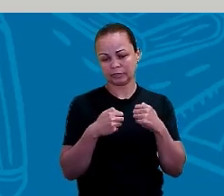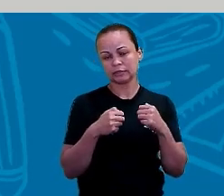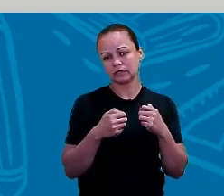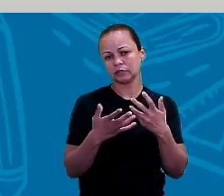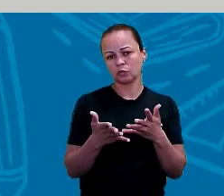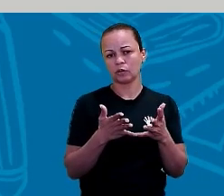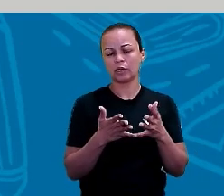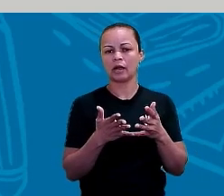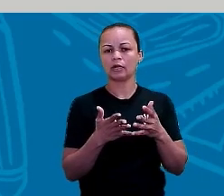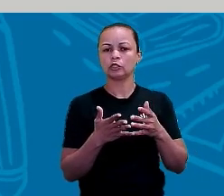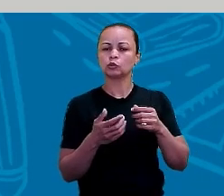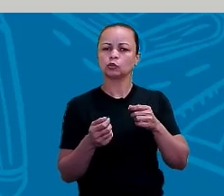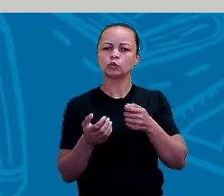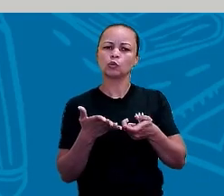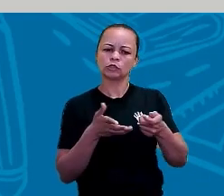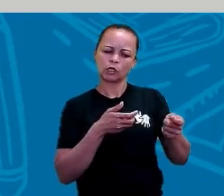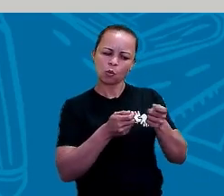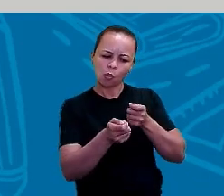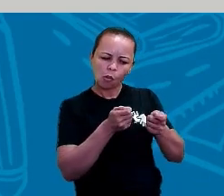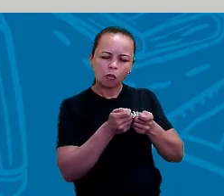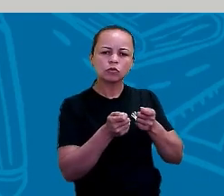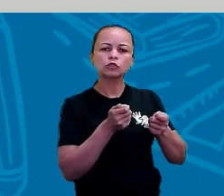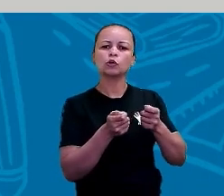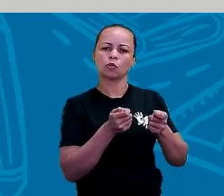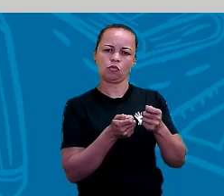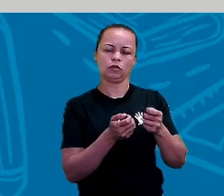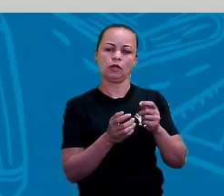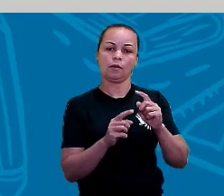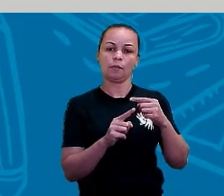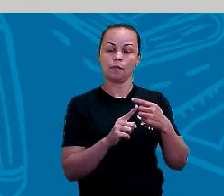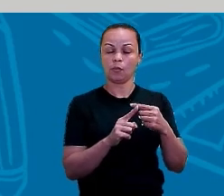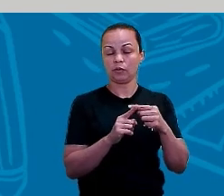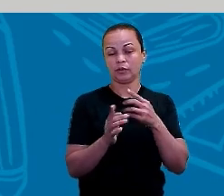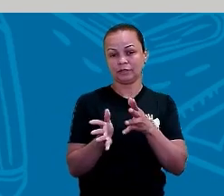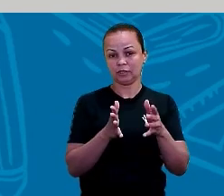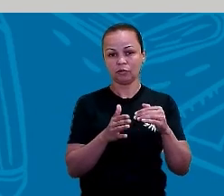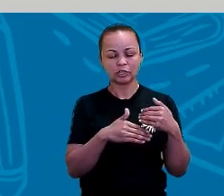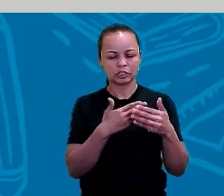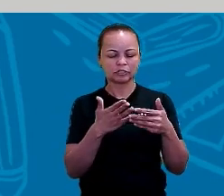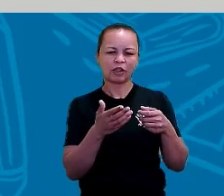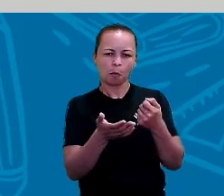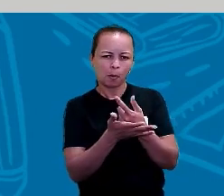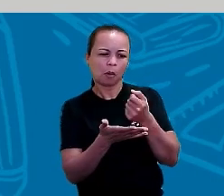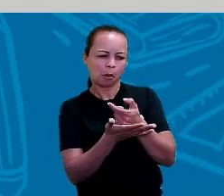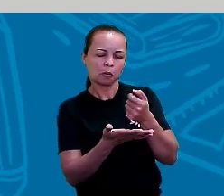ordem e decência e controladamente. Que senão a gente se torna refém daquilo ali.